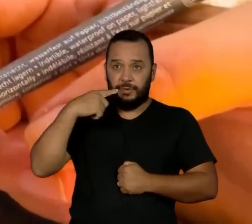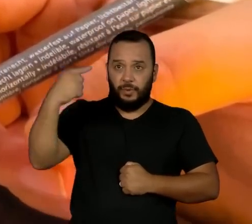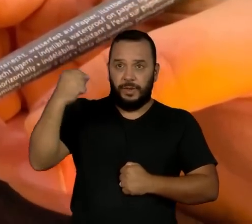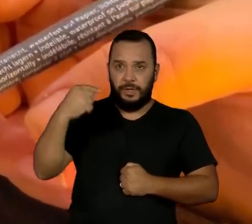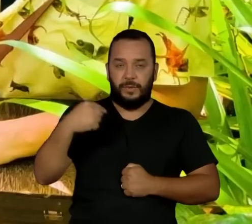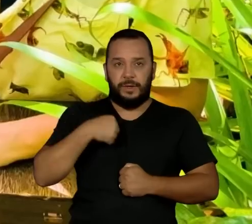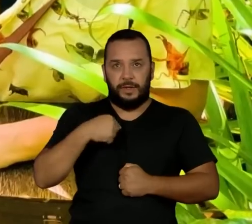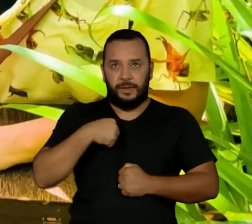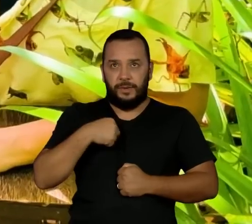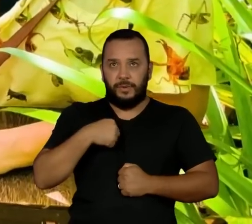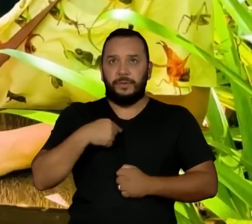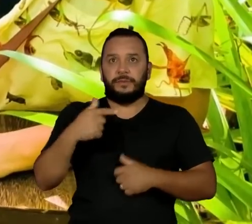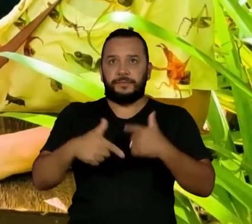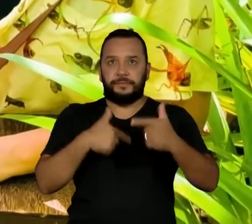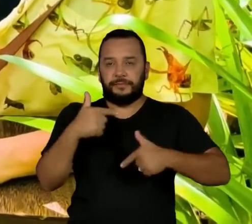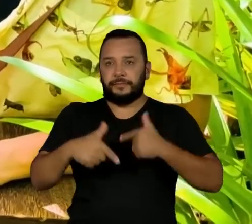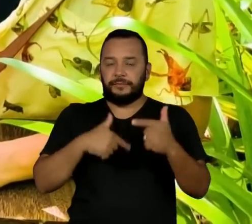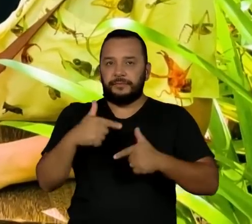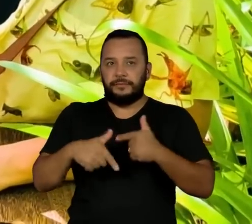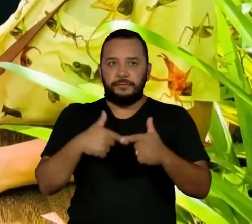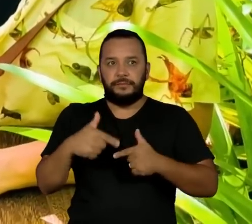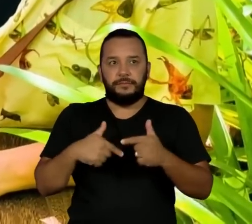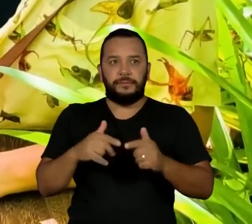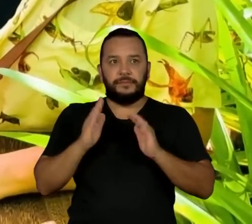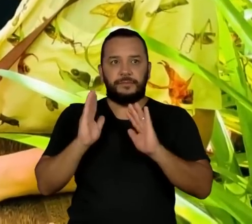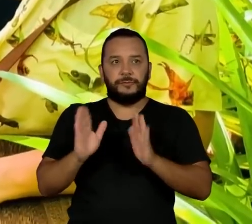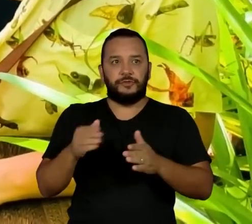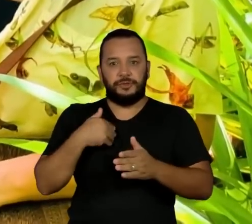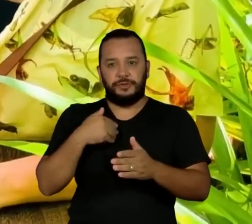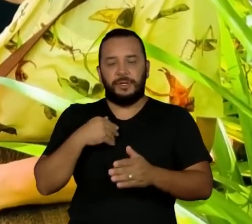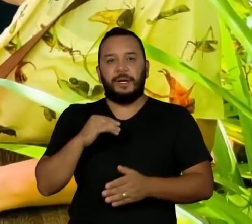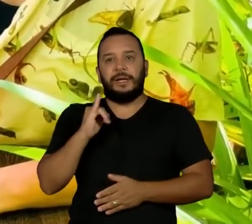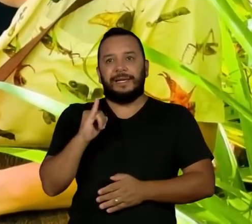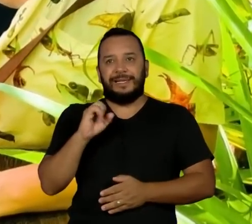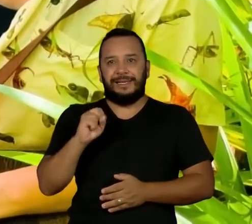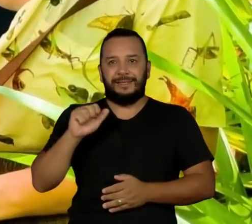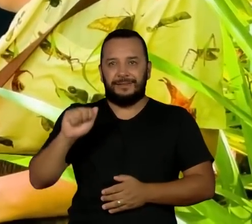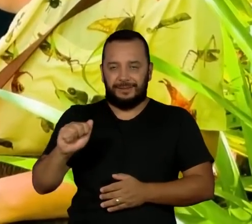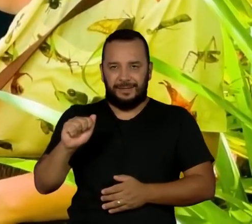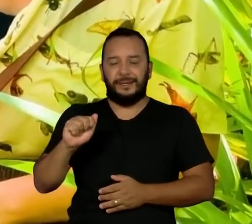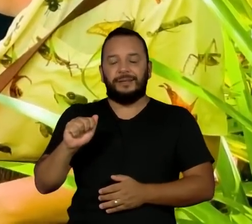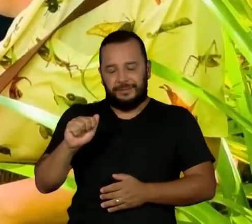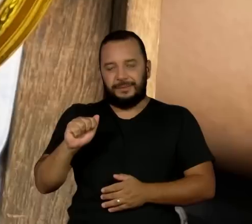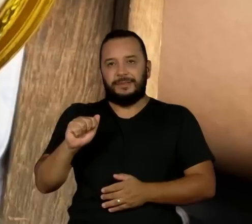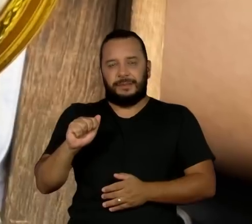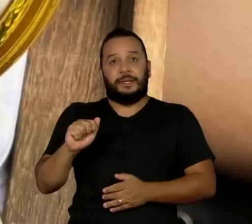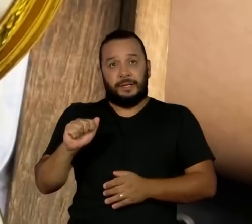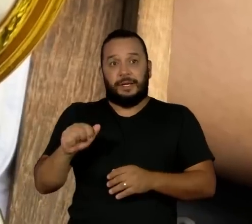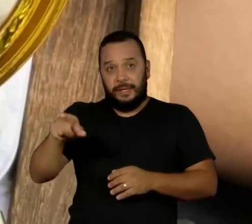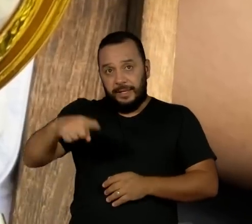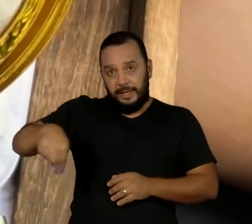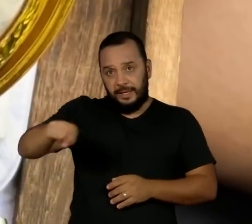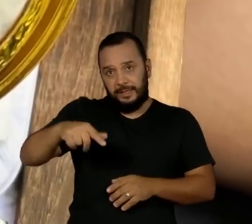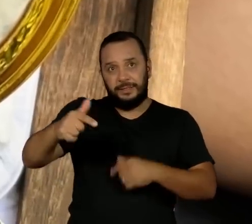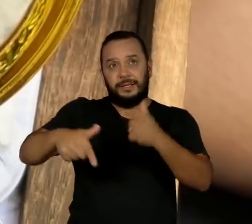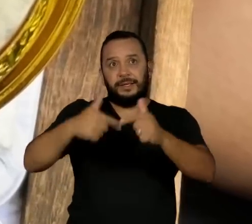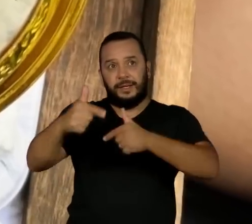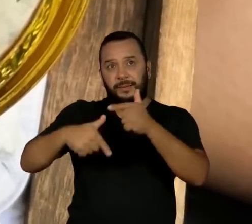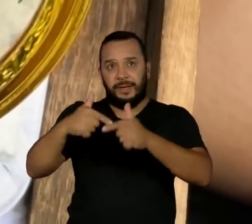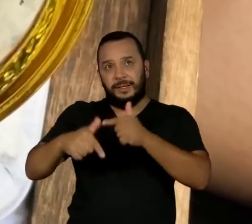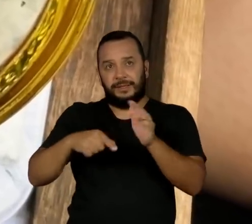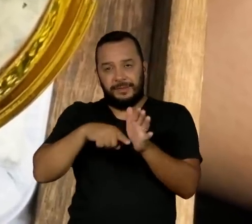fazer um trabalho para o ISA, que é o Instituto Socioambiental. Eles estavam trabalhando justamente